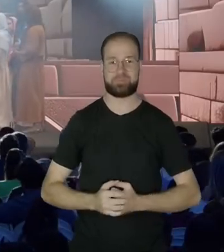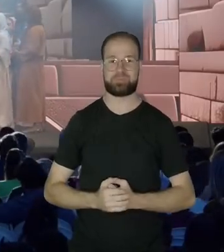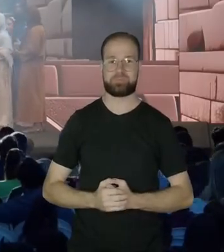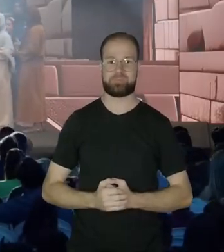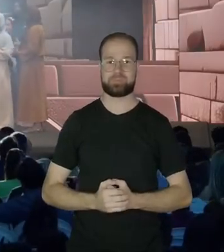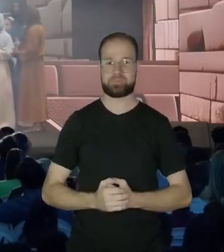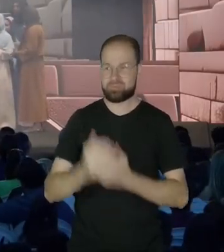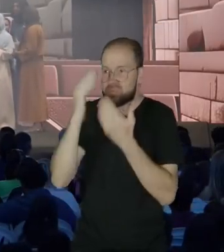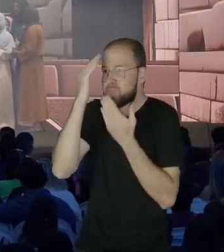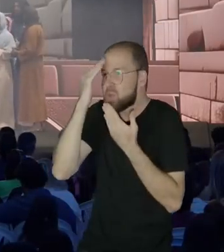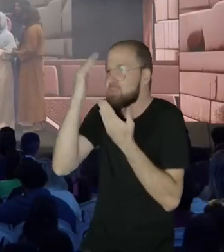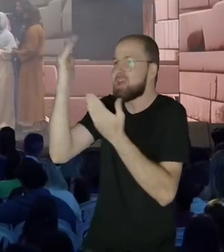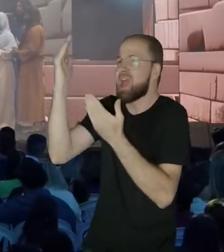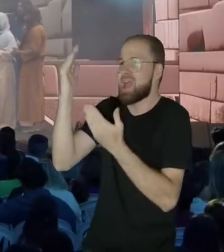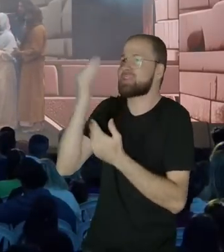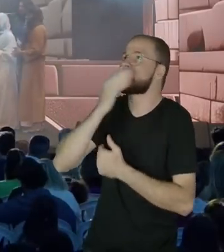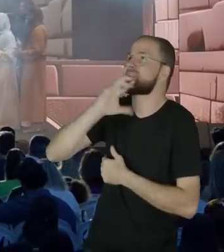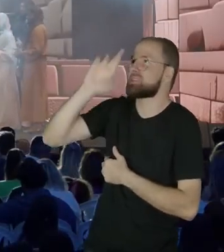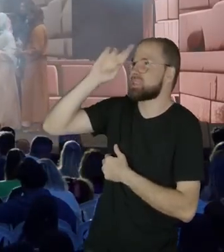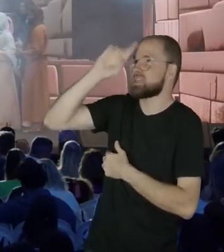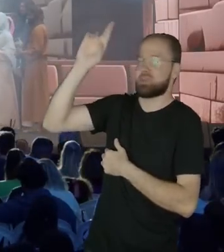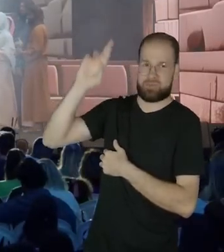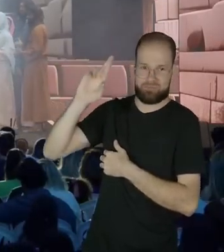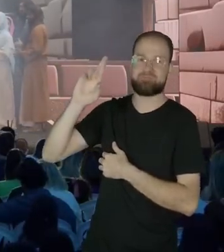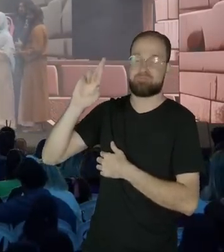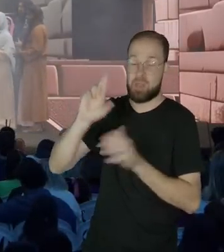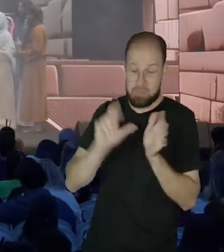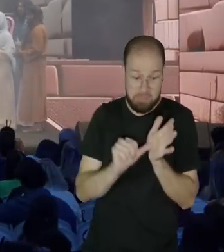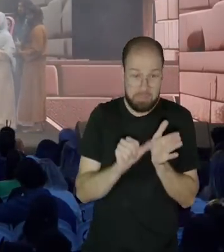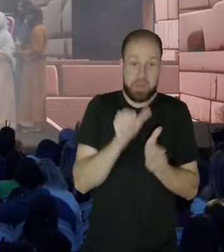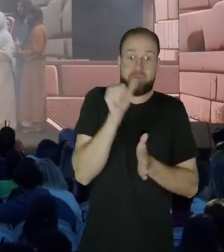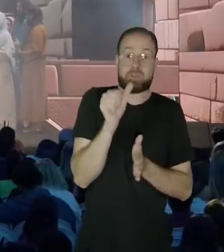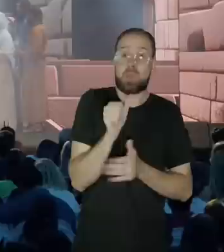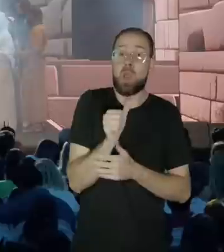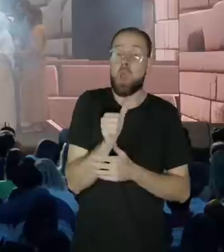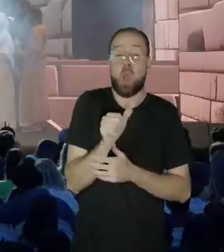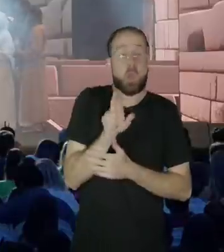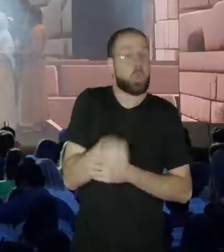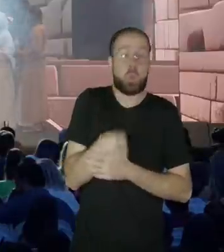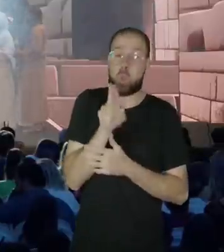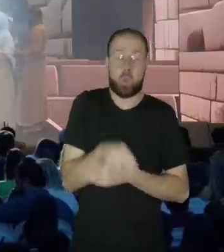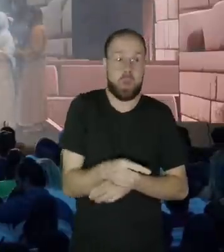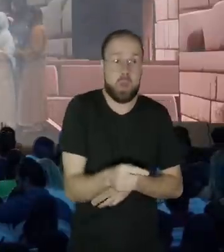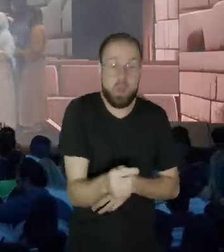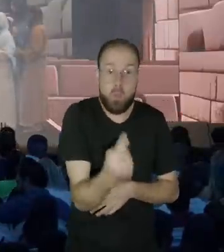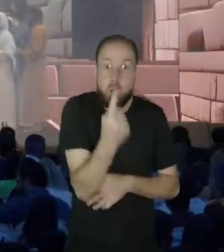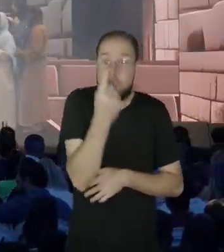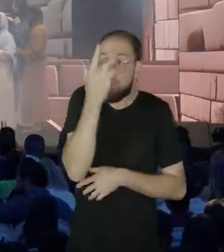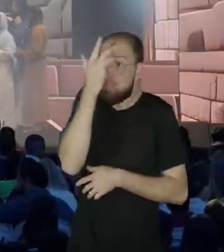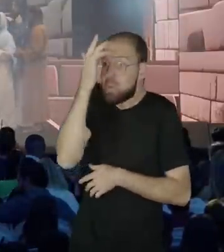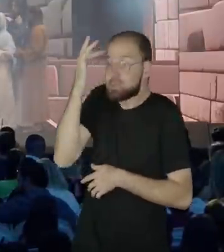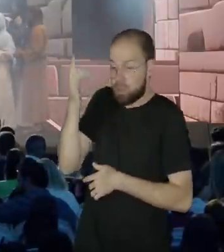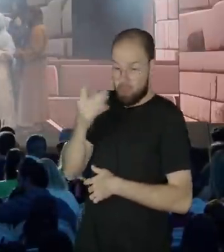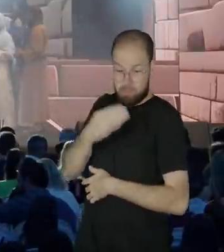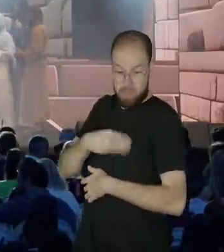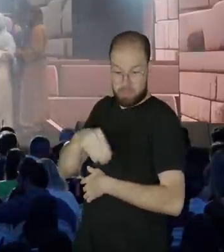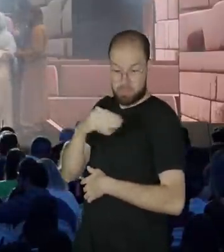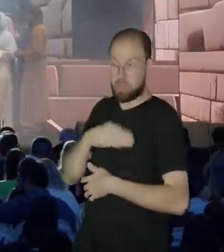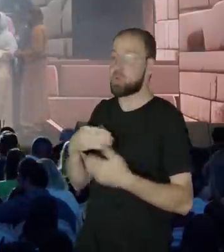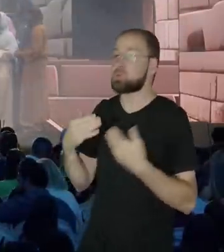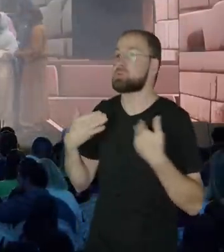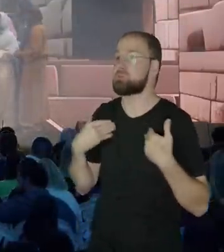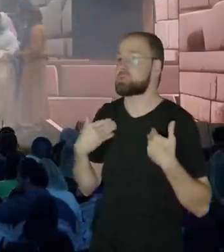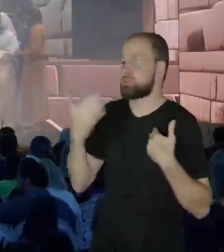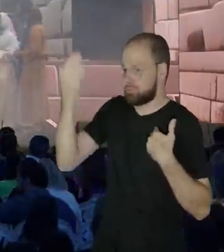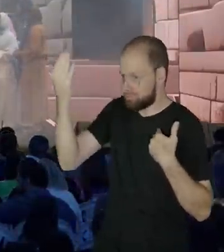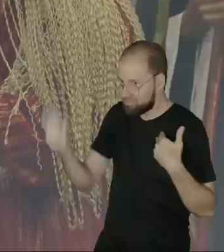Obrigada, Senhor. Pela primeira vez, alguém teve misericórdia de mim. Senhor,